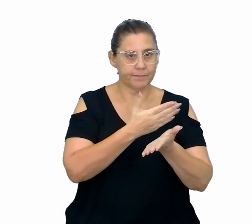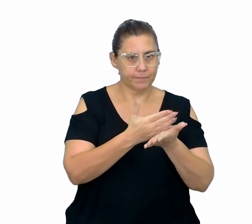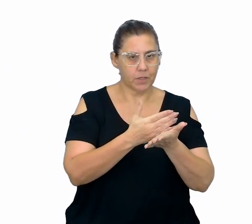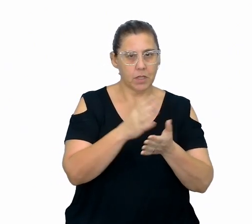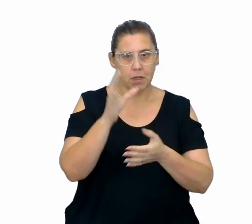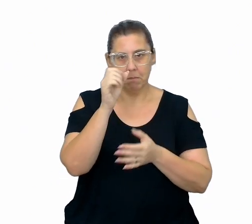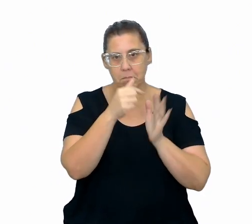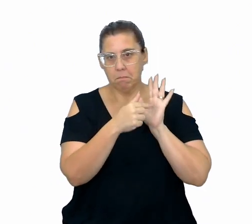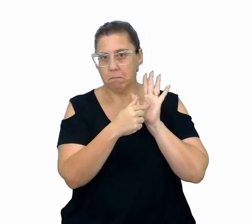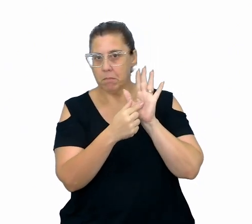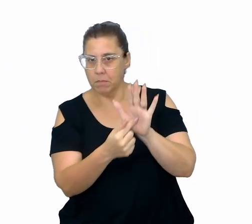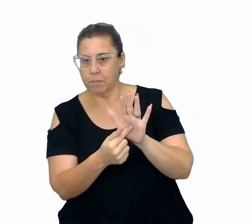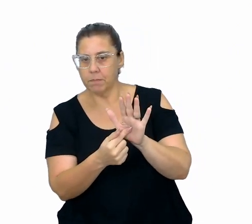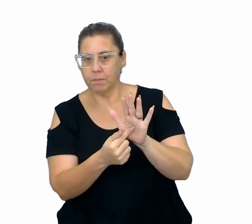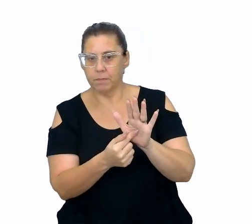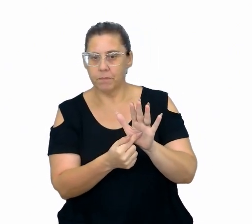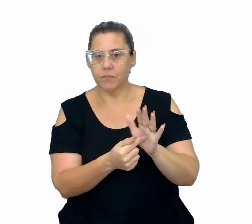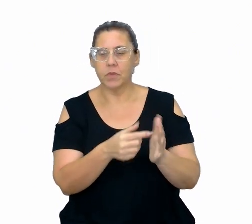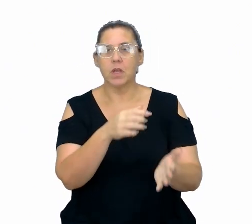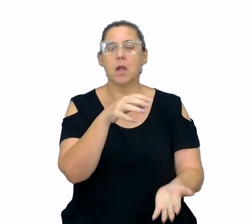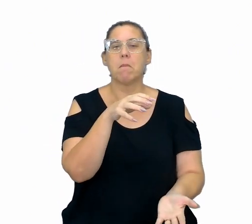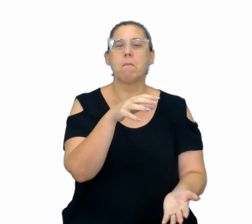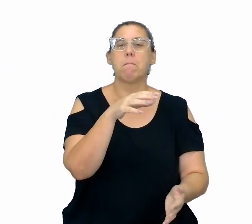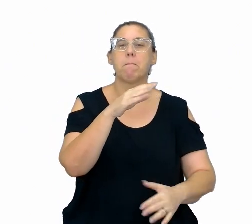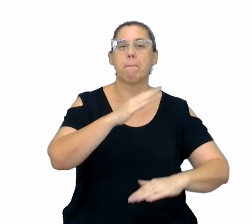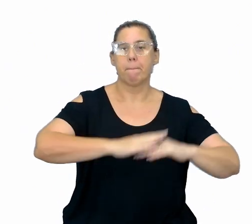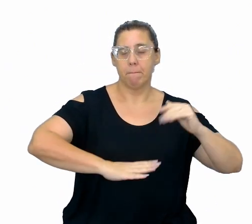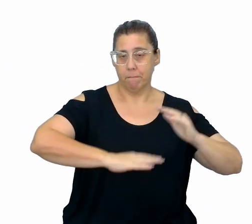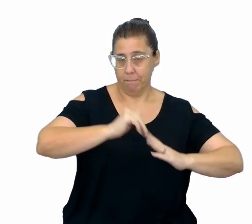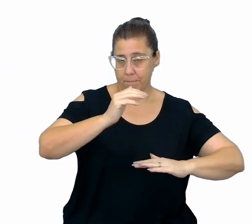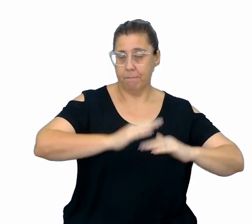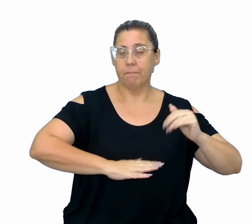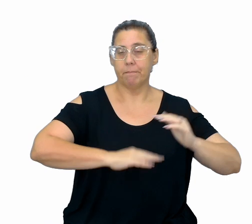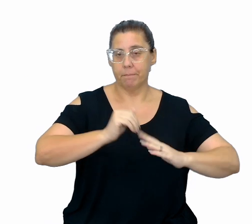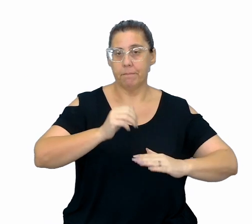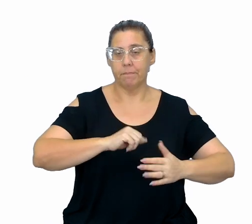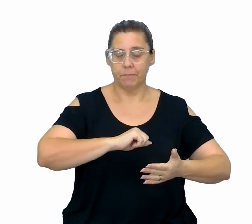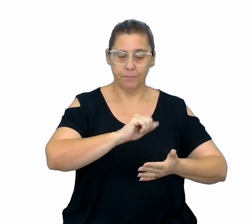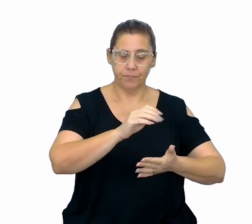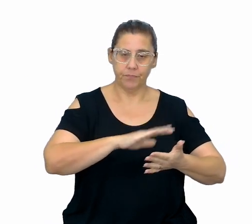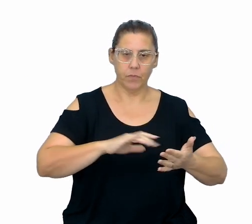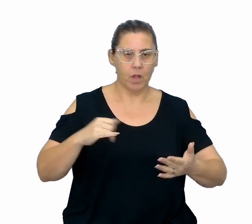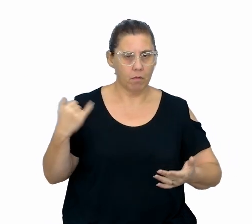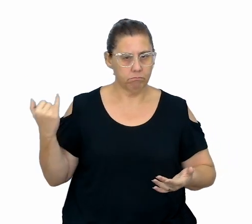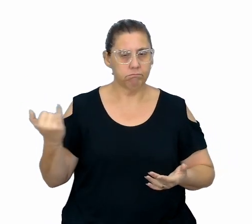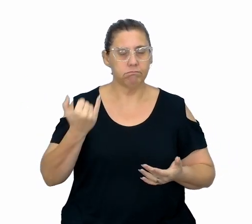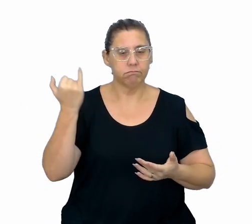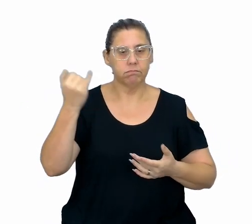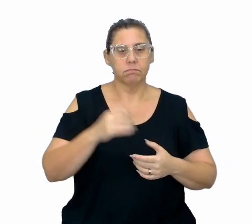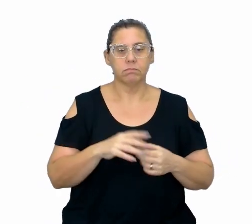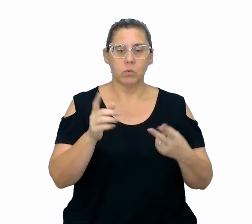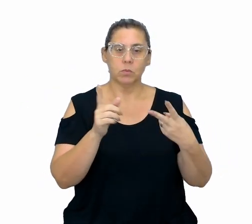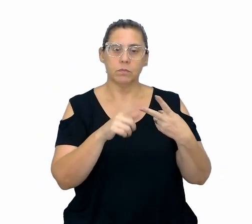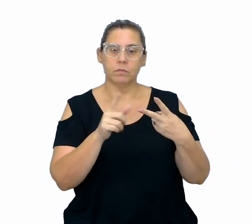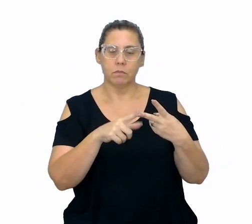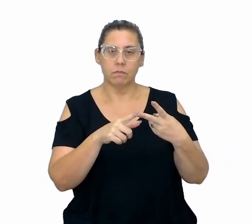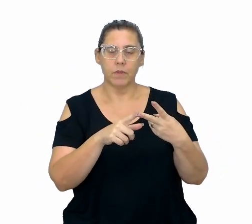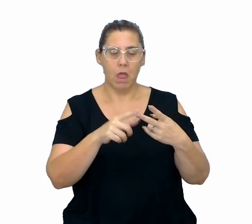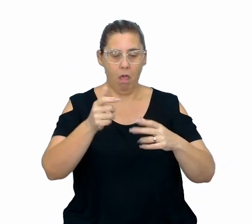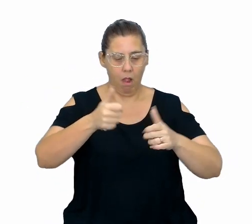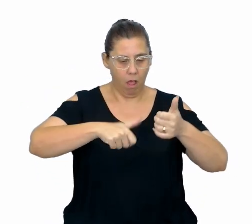nós apresentamos a matriz de habilidades essenciais da sequência didática 3 e suas aulas. No segundo